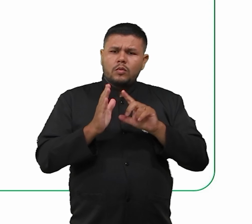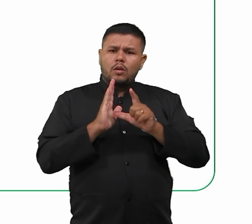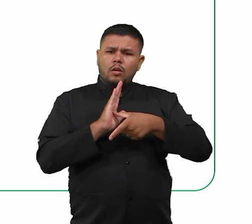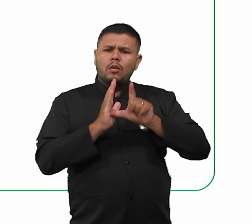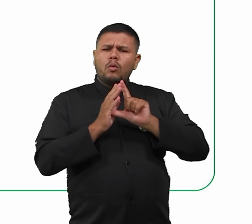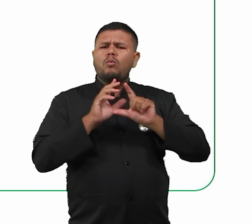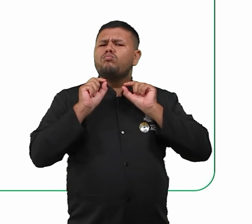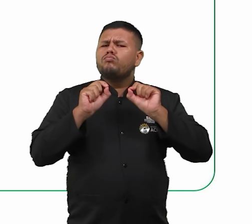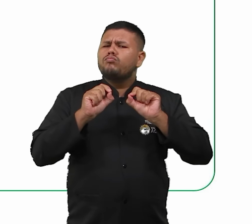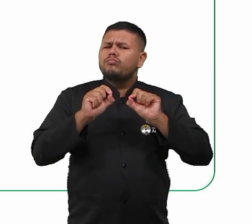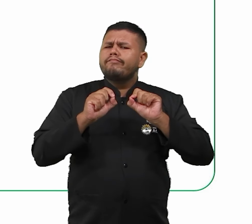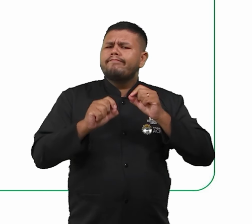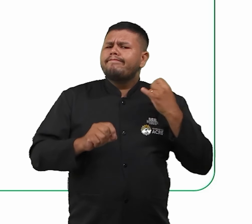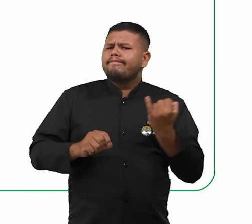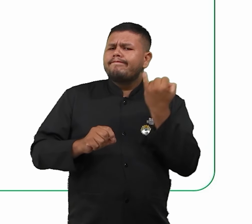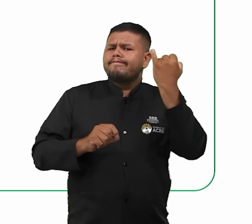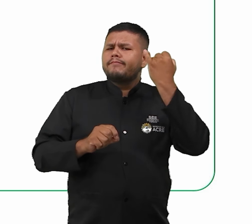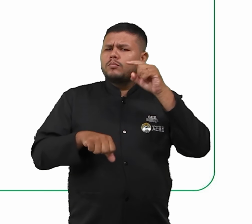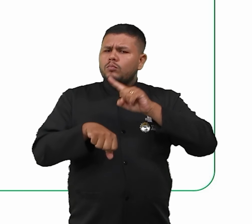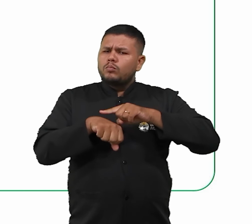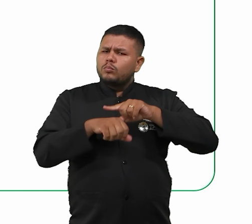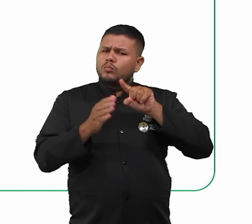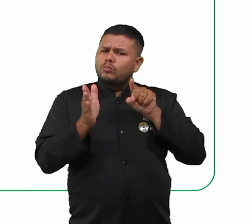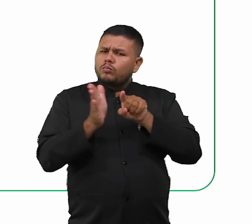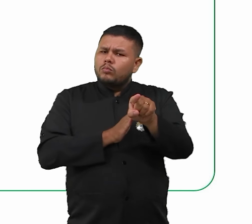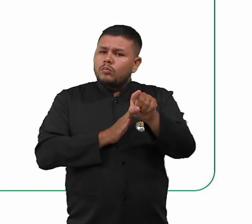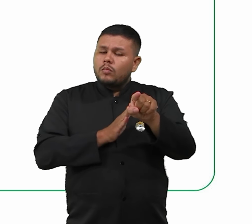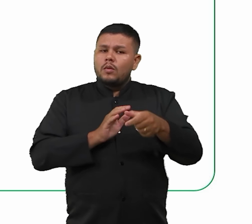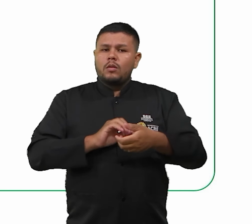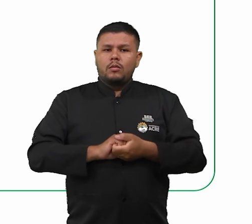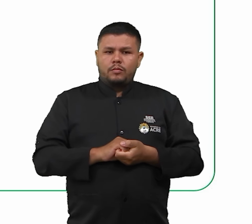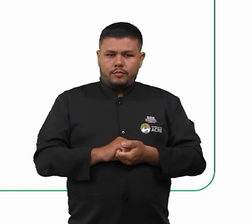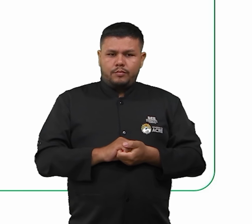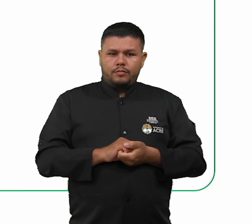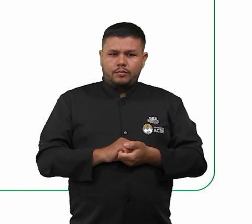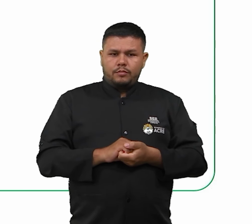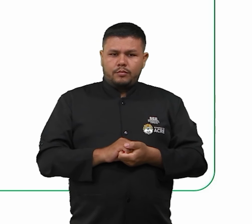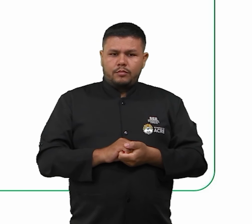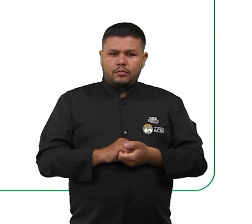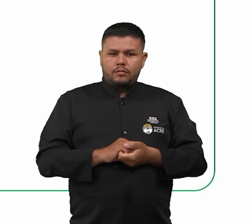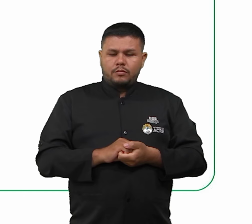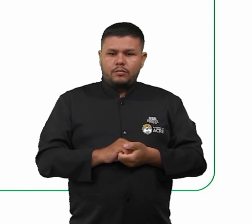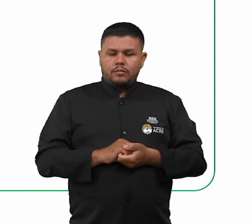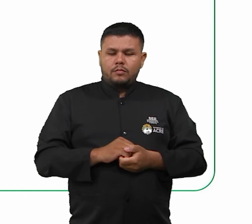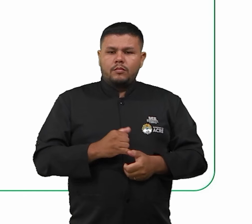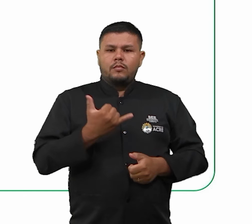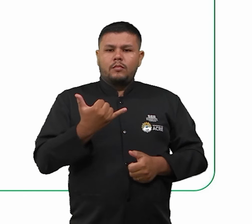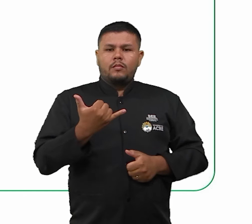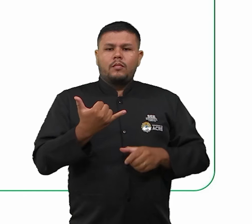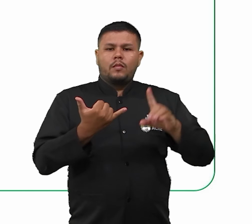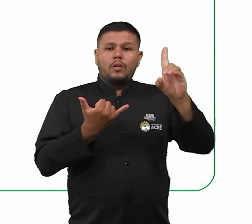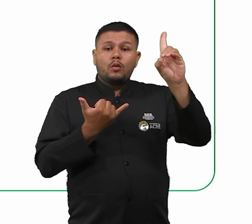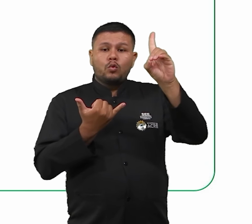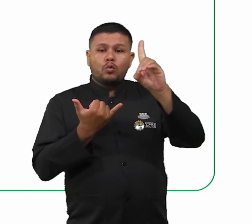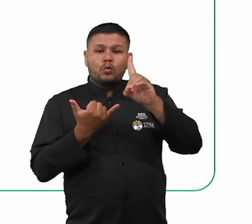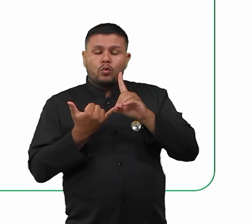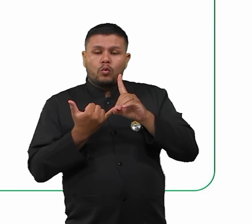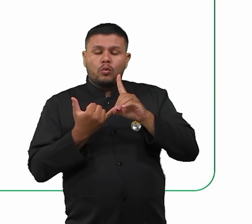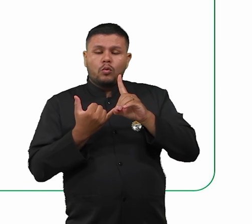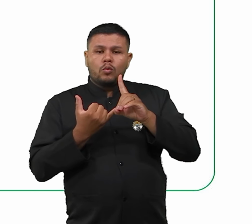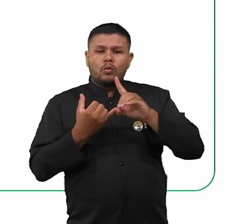é importante. E aí nós temos a objetiva direta, completa o sentido do verbo, sem o auxílio